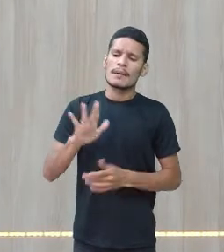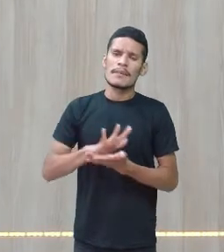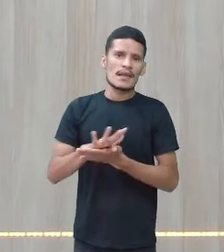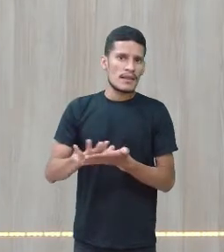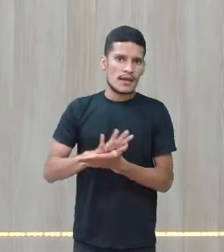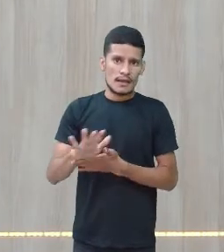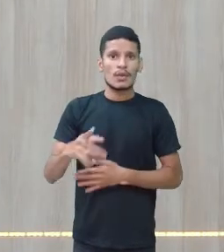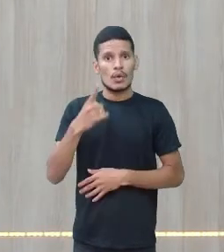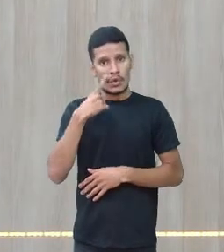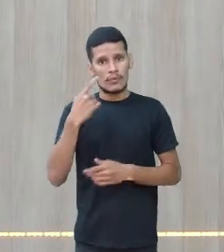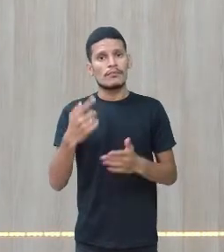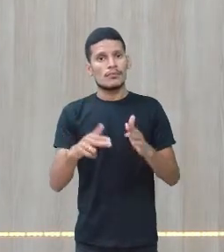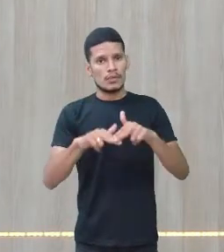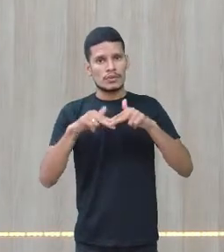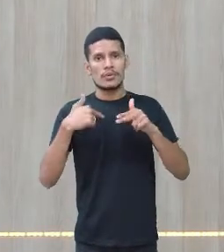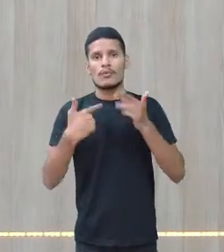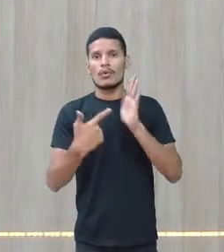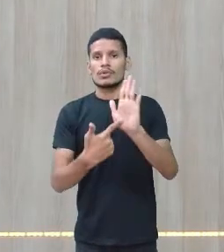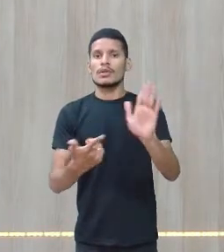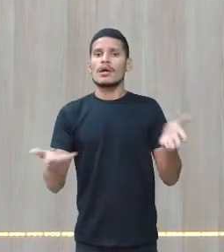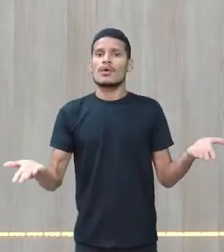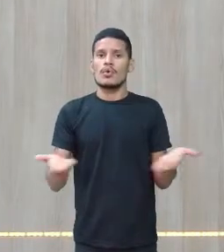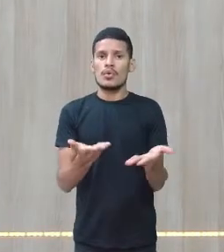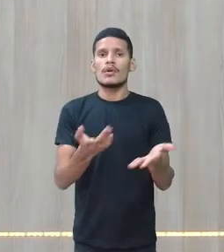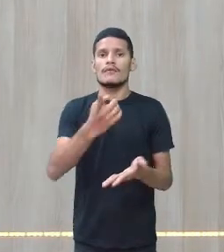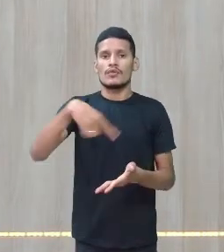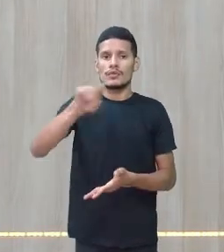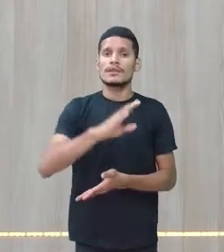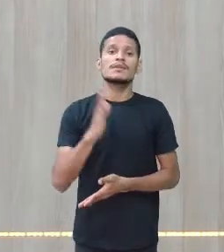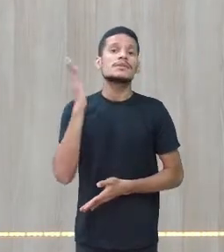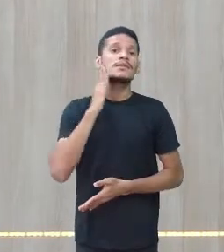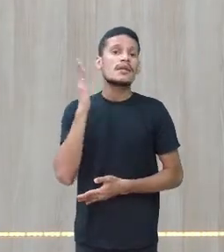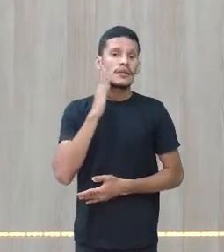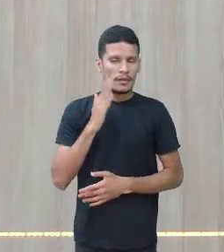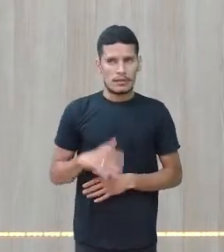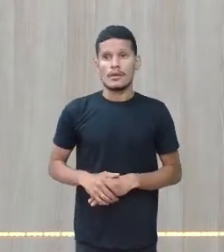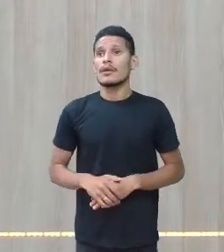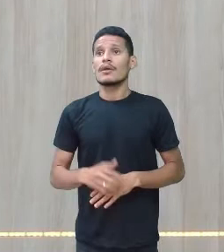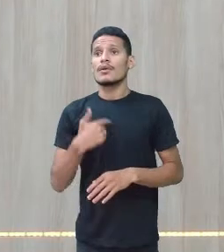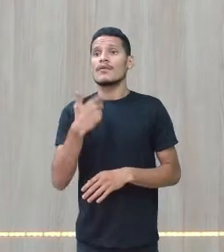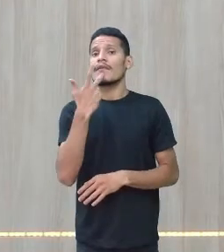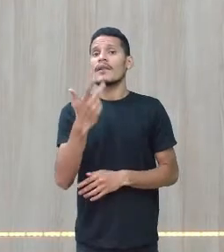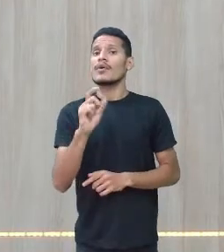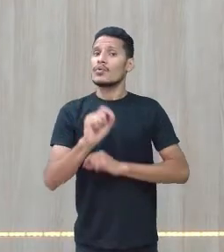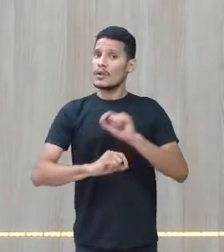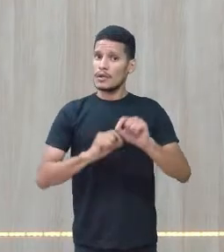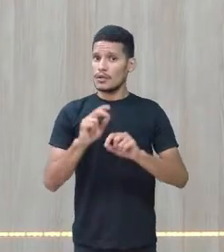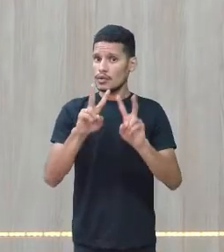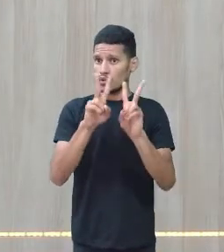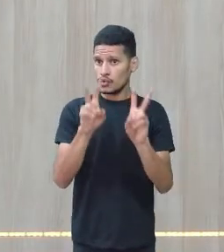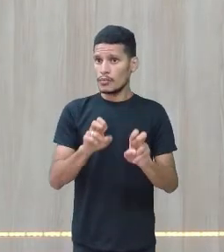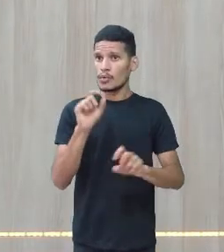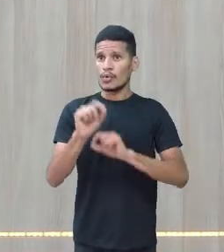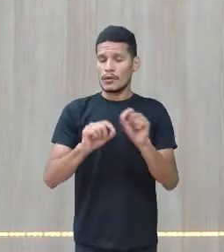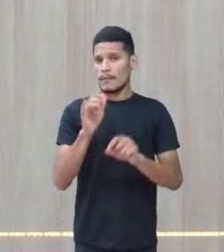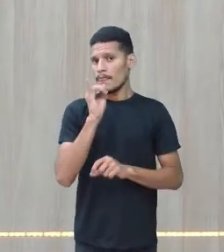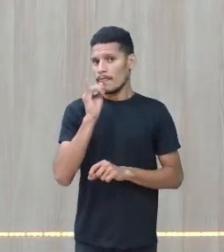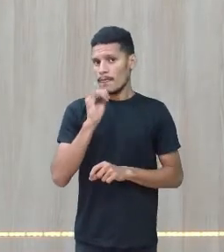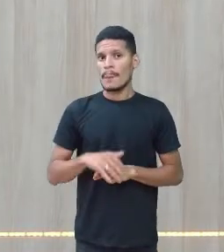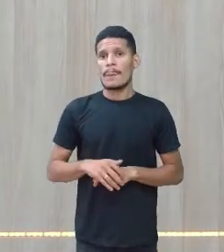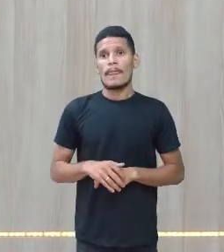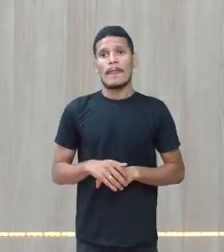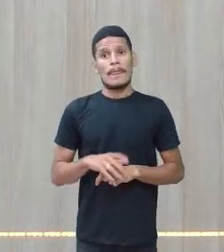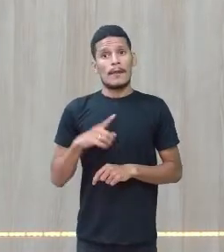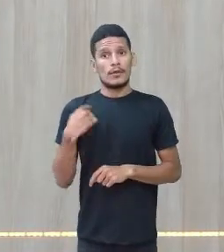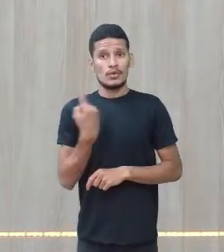aí, né, a questão aí de reconhecer. Então, o que é que eu tenho para falar? Eu vou falar agora, pessoal, que é o